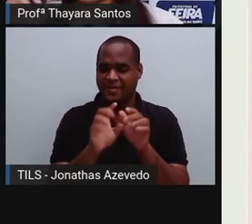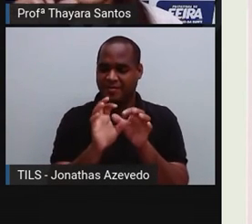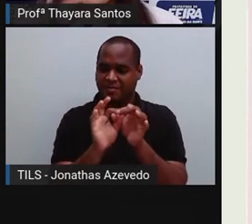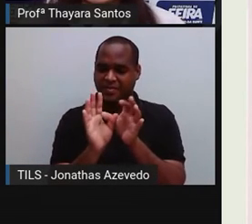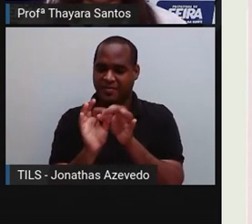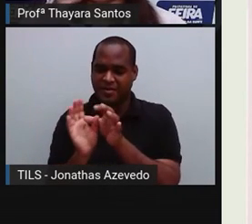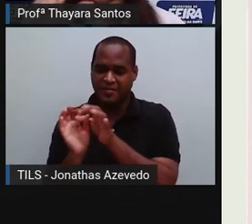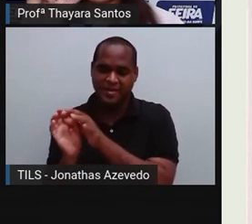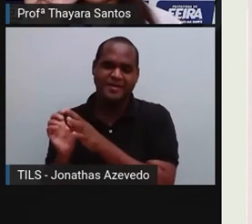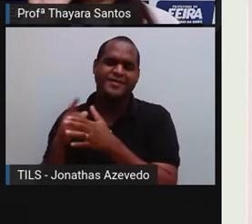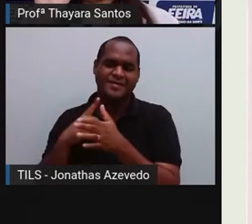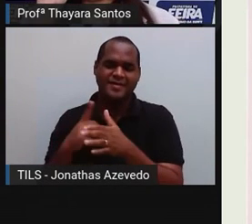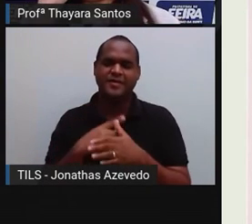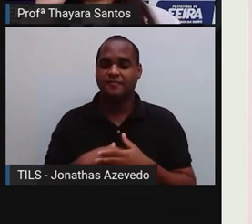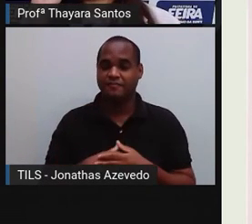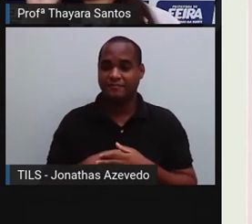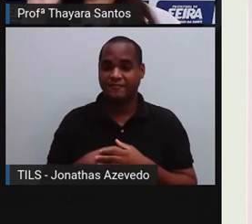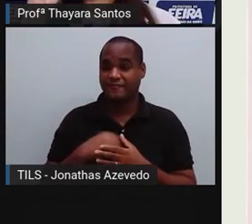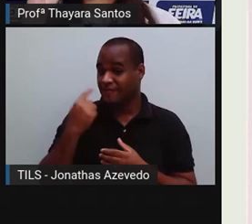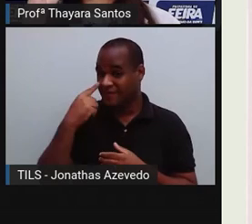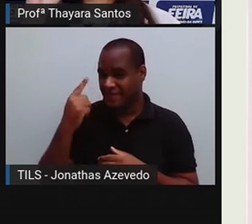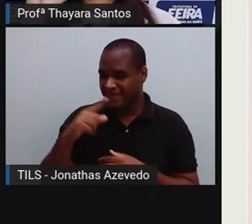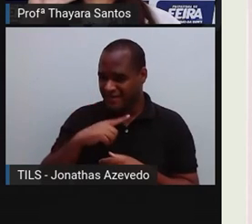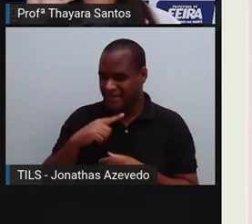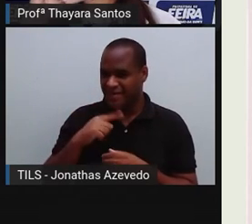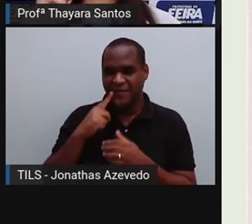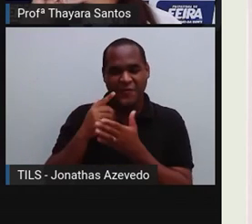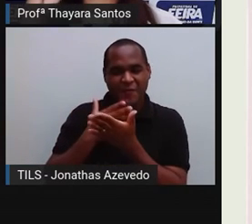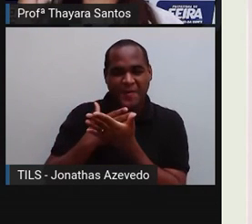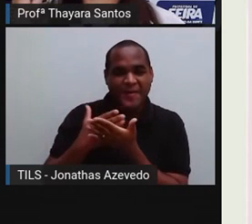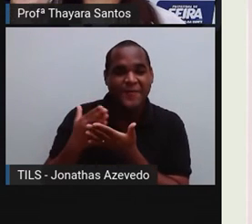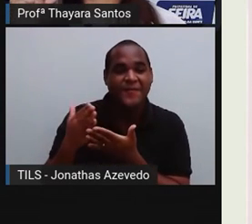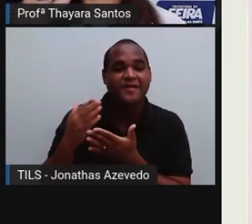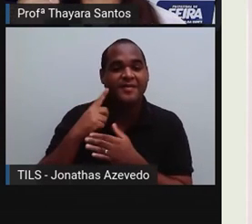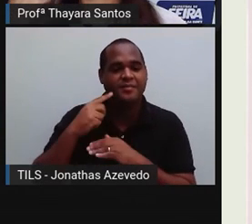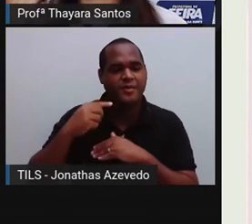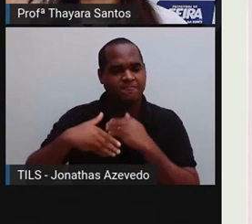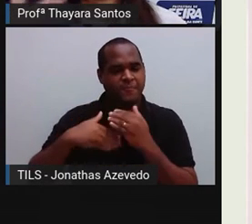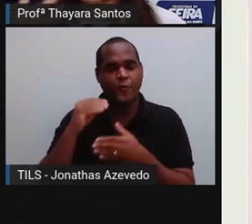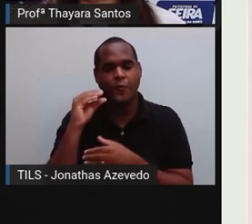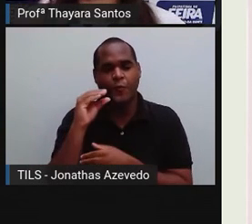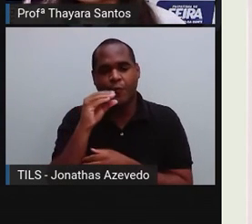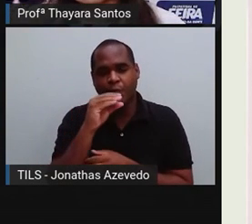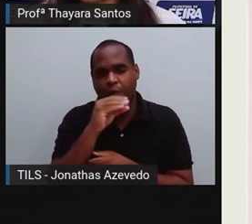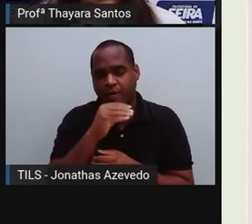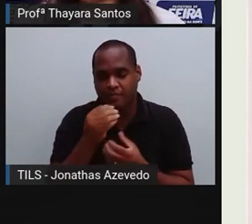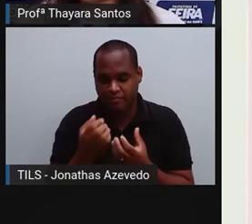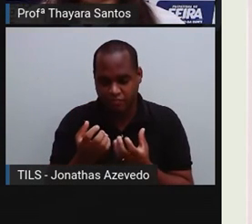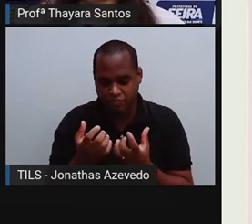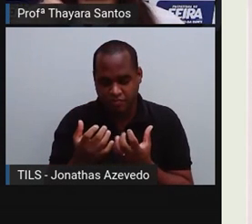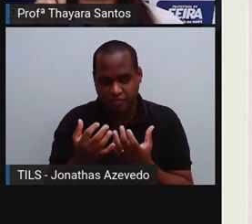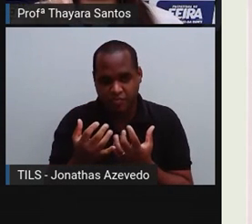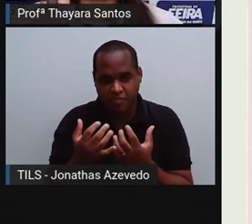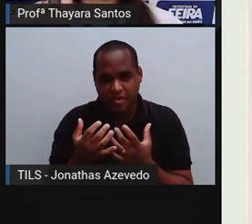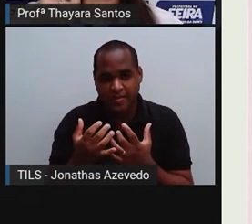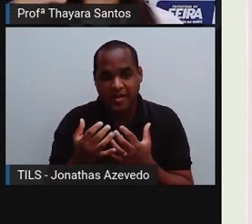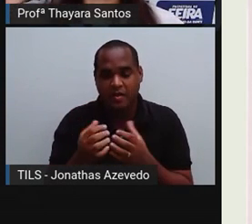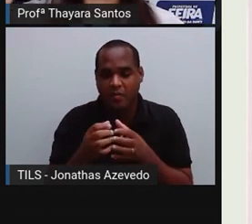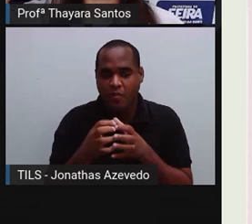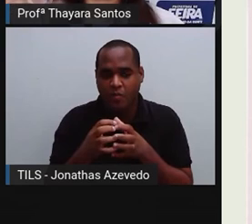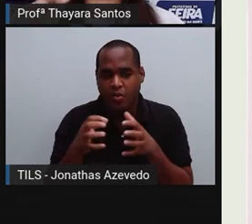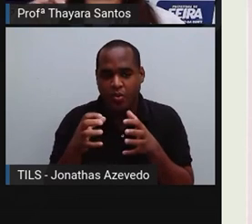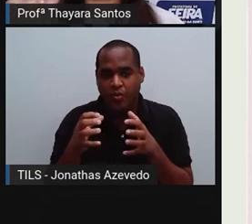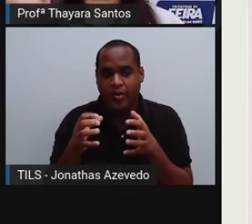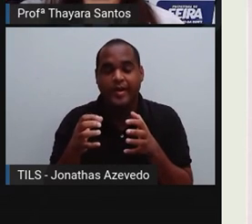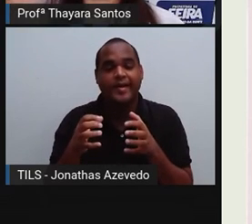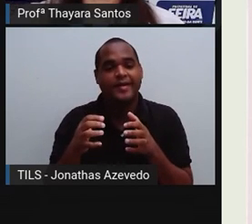gases, né? Porque a massa estava ali, né, pequenininha. Depois a gente aquece ela, o fermento trabalhando ali, e ela vira